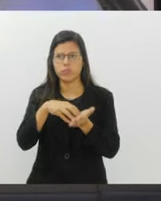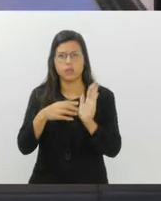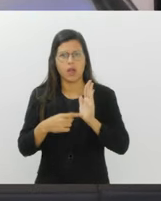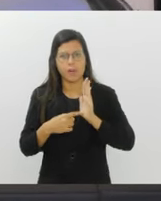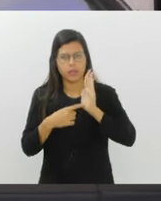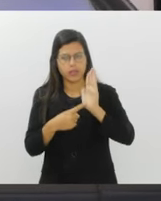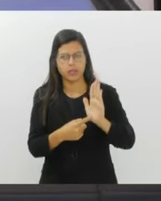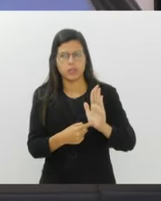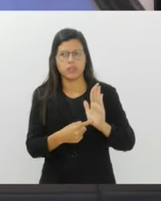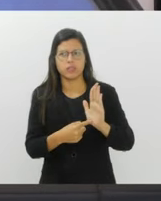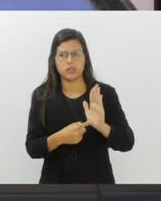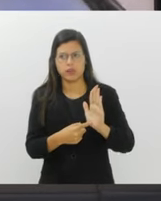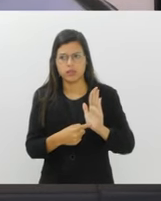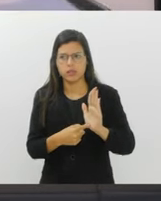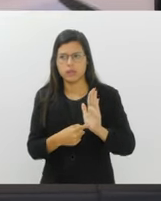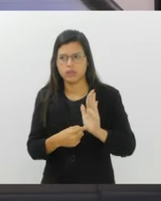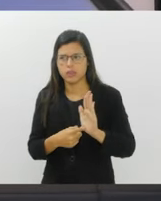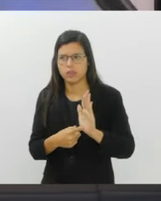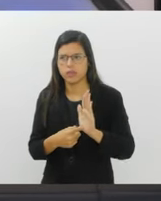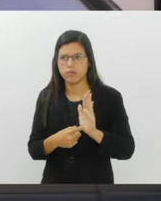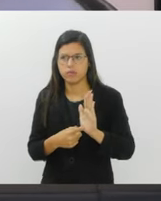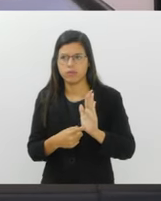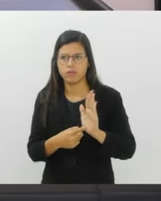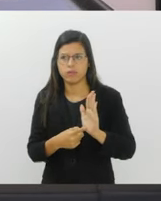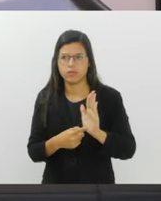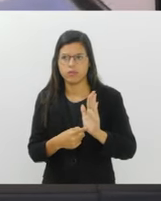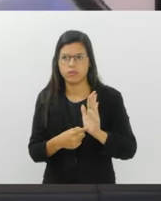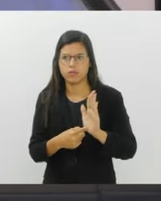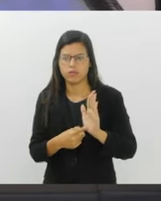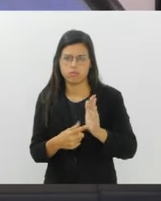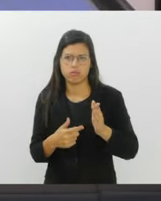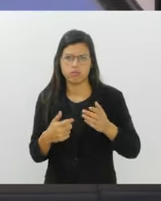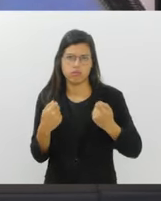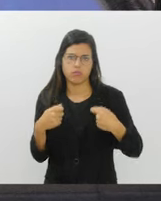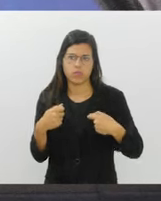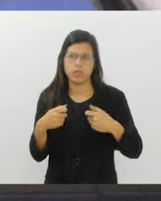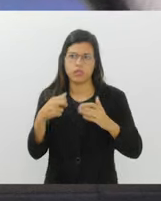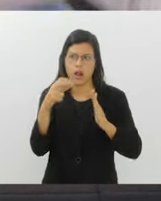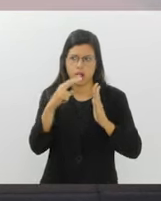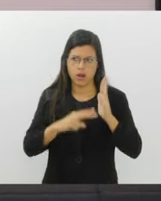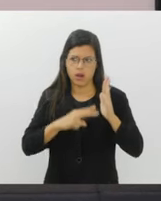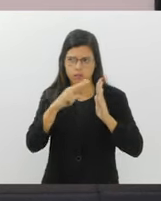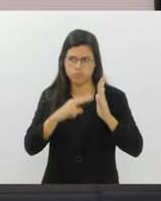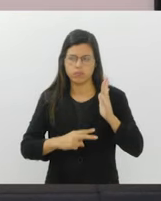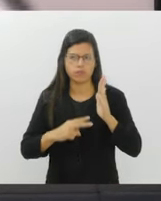apresenta, evidentemente, isso terá que ser digno de leituras,